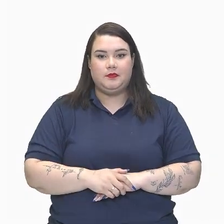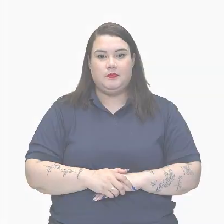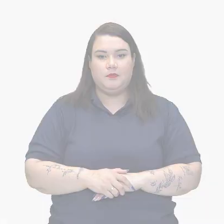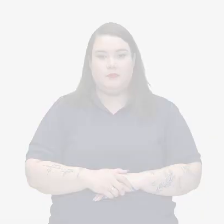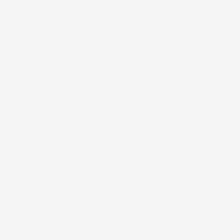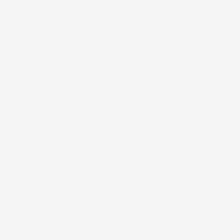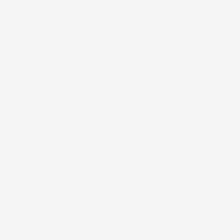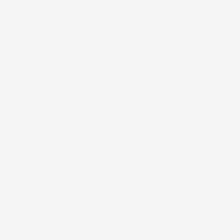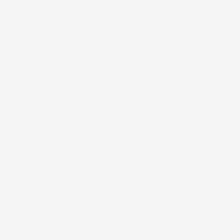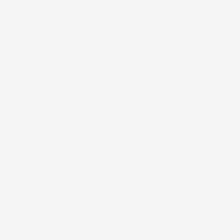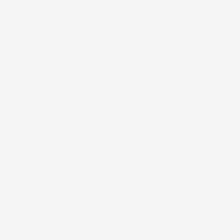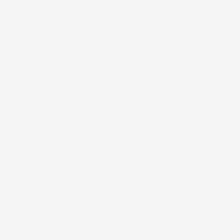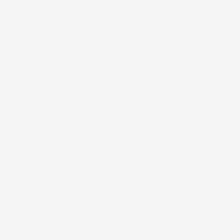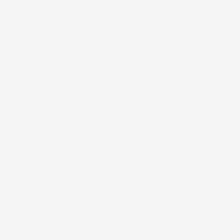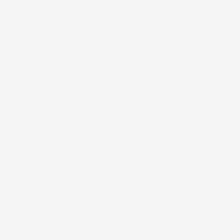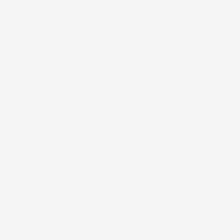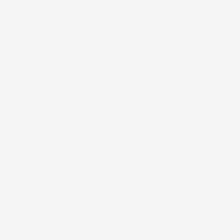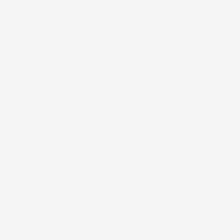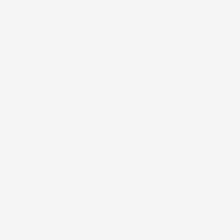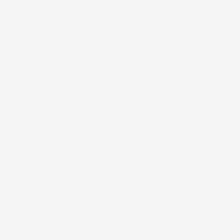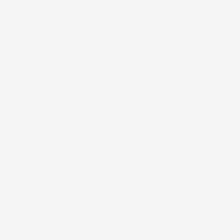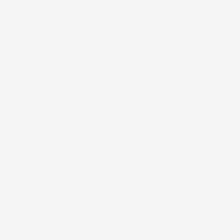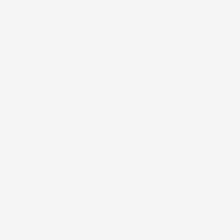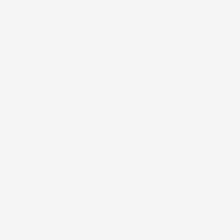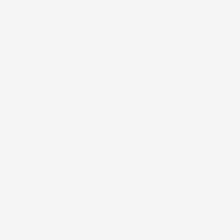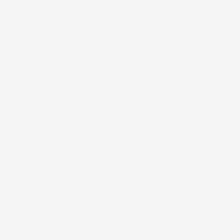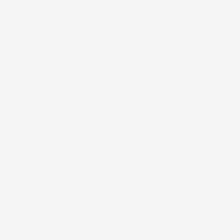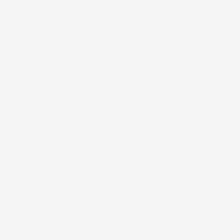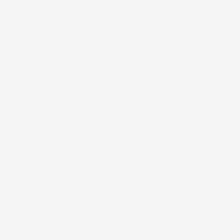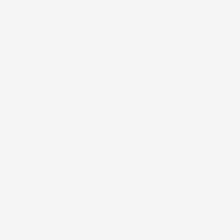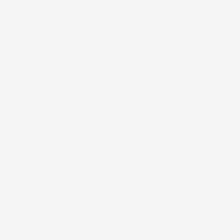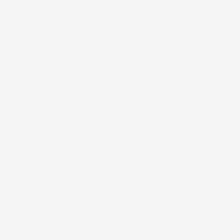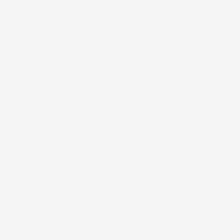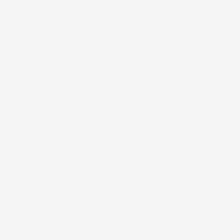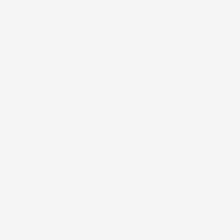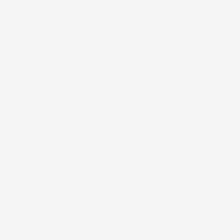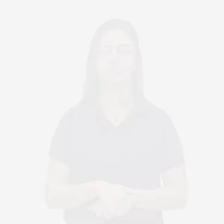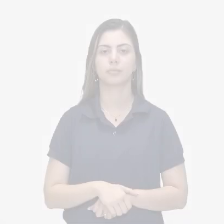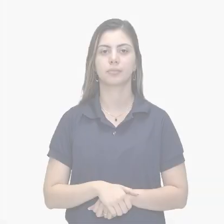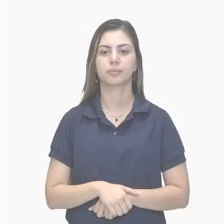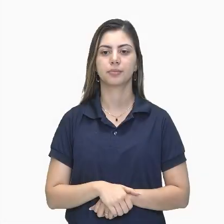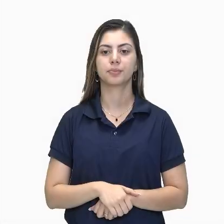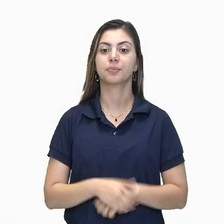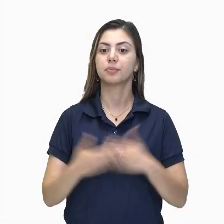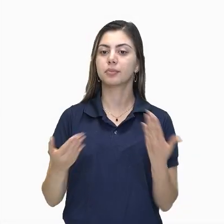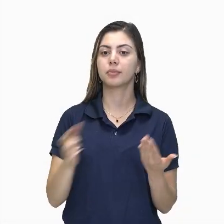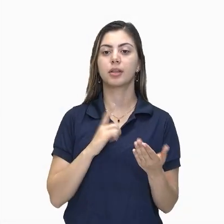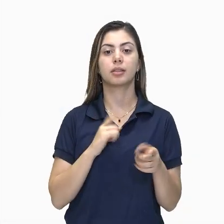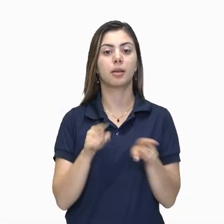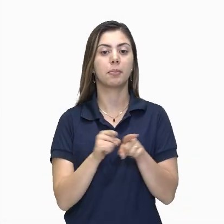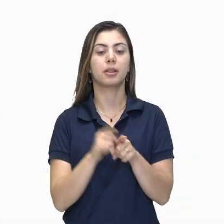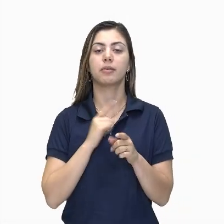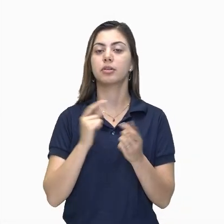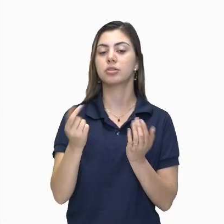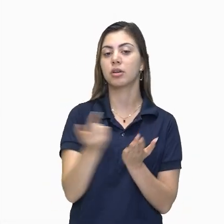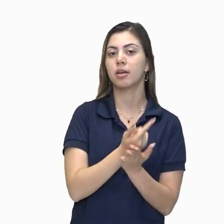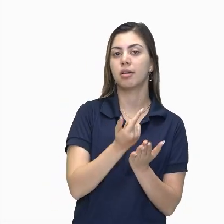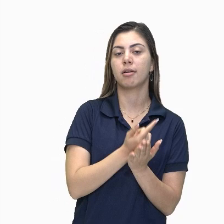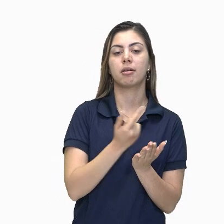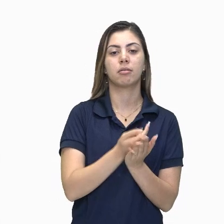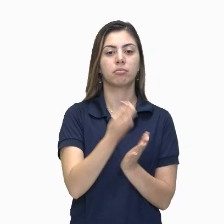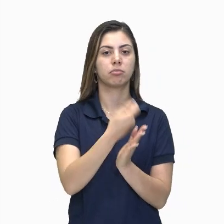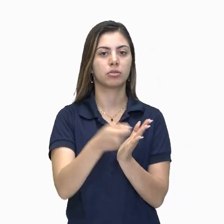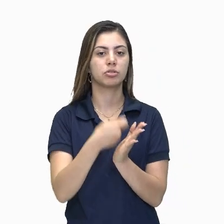né, Macunaíma, que é de 1928, vocês já devem ter ouvido esse nome, já foi enredo de escola de samba, de Clara